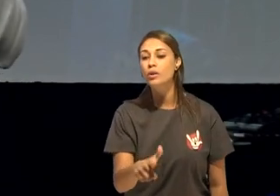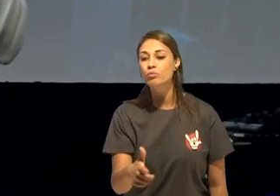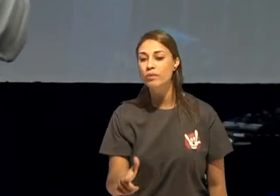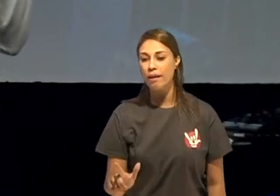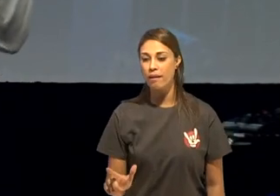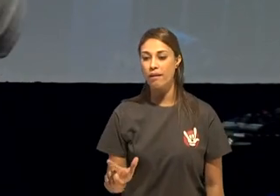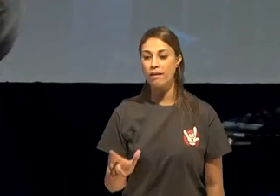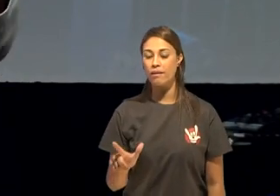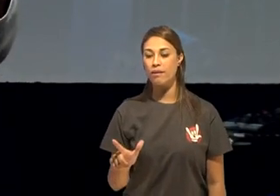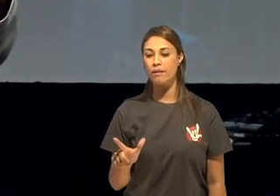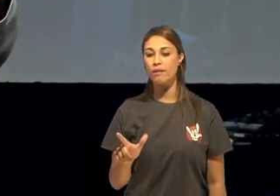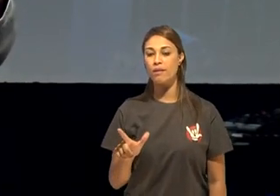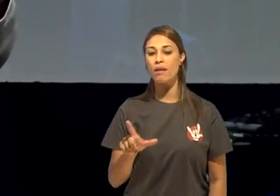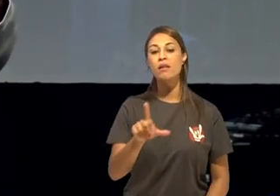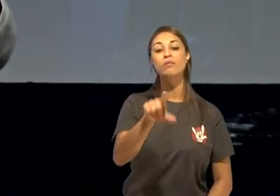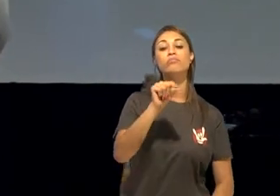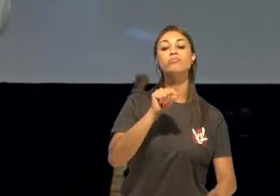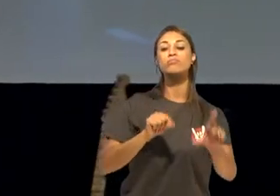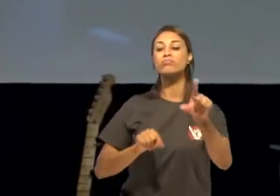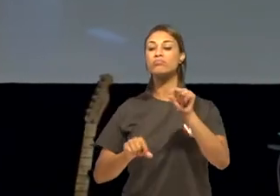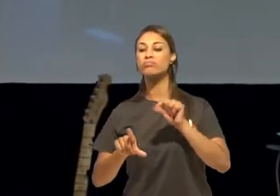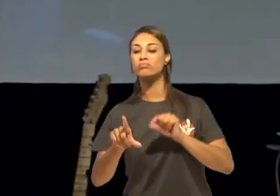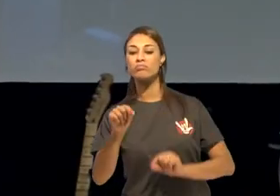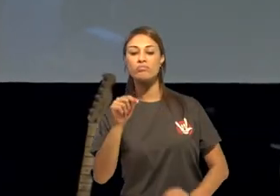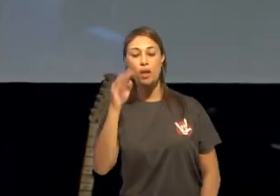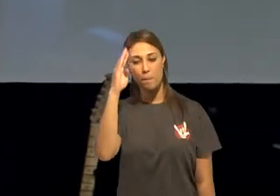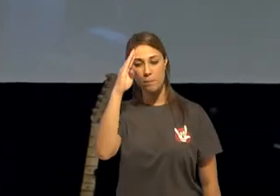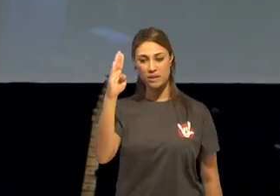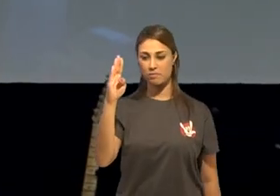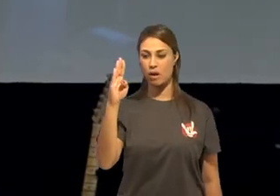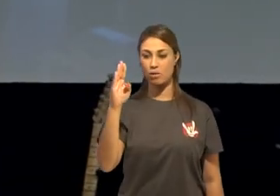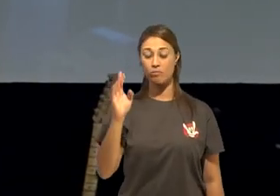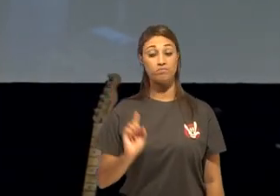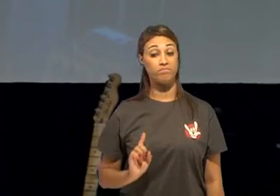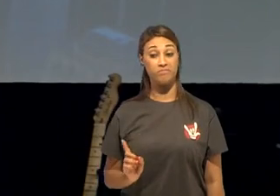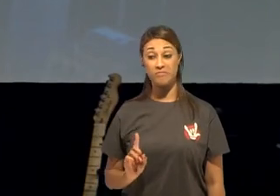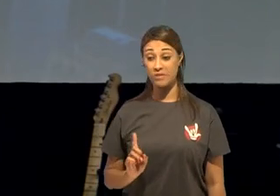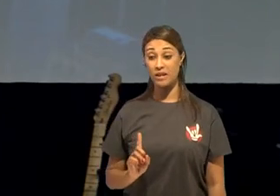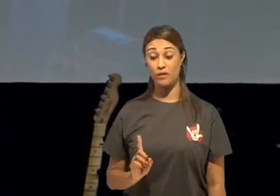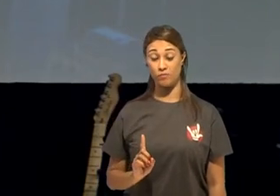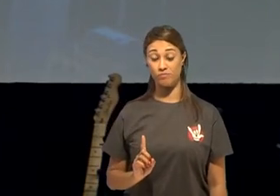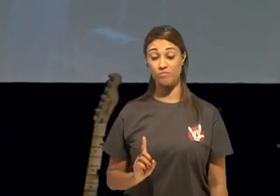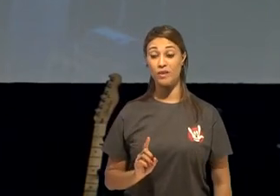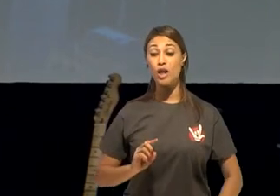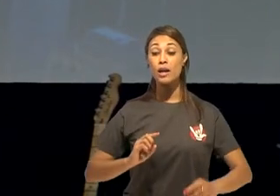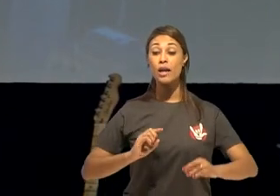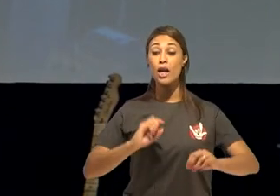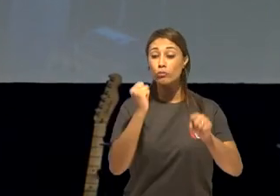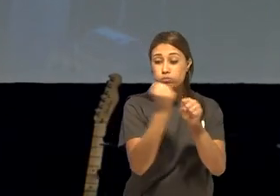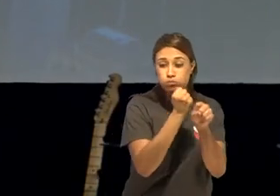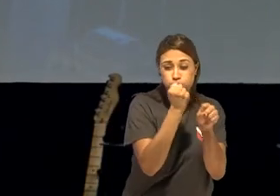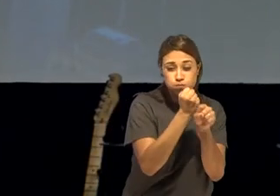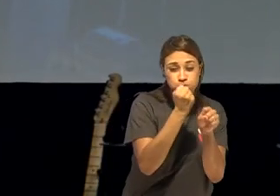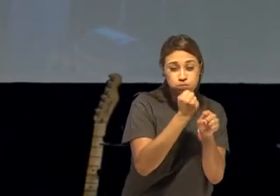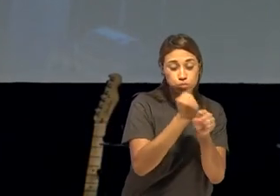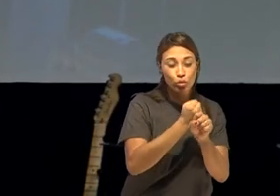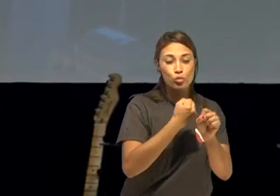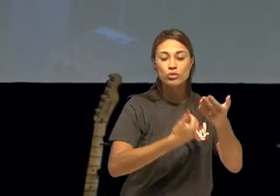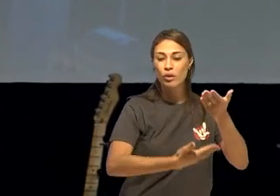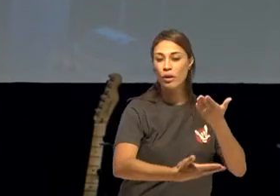constroem relacionamentos e outros que acham que relacionamentos acontecem do